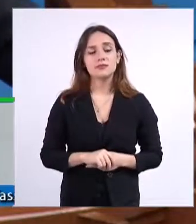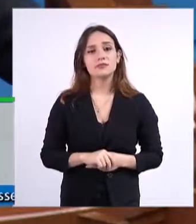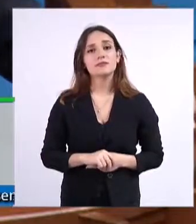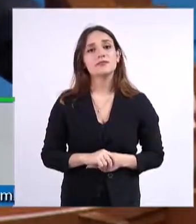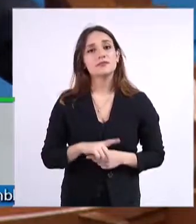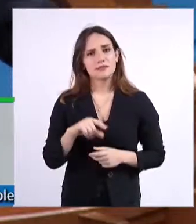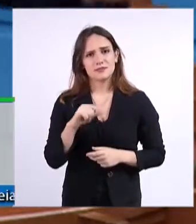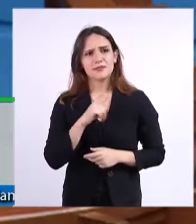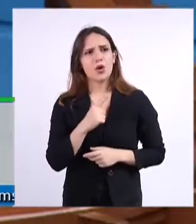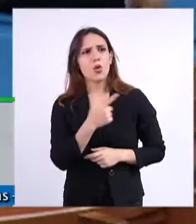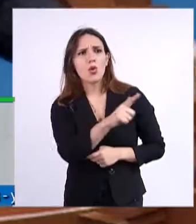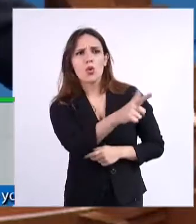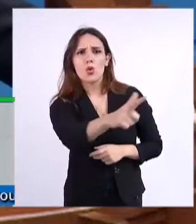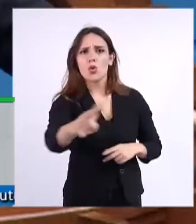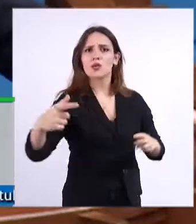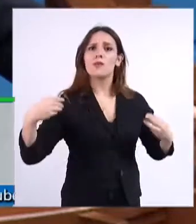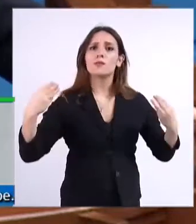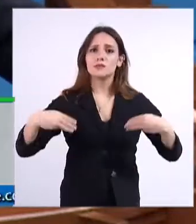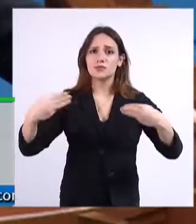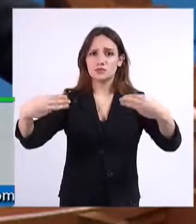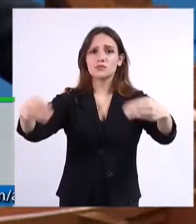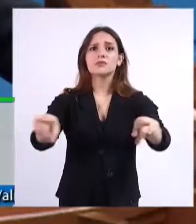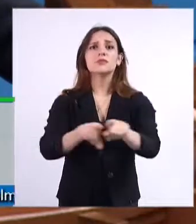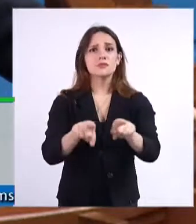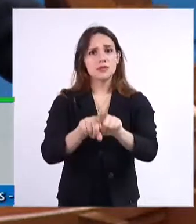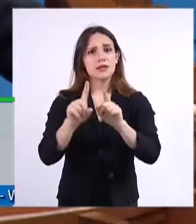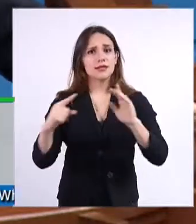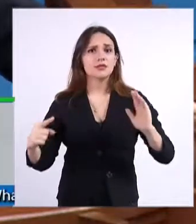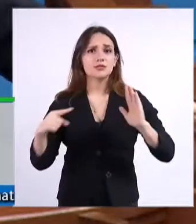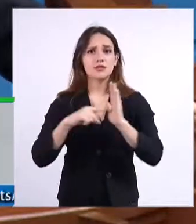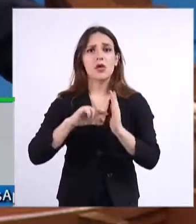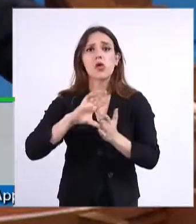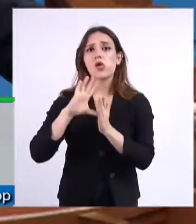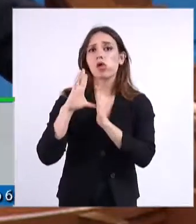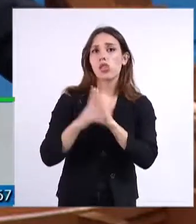envolvendo outros ministros que estão respondendo por corrupção.